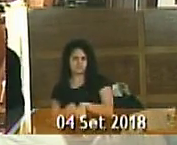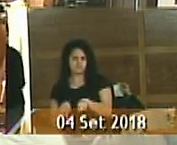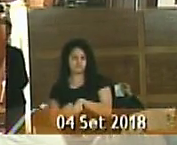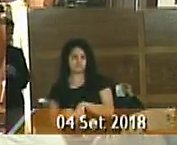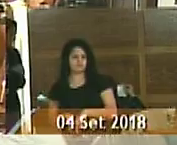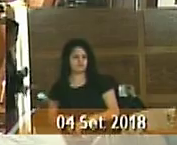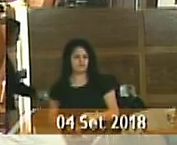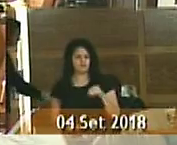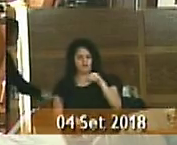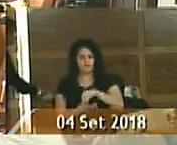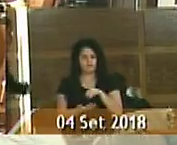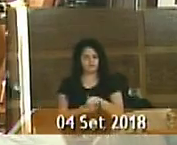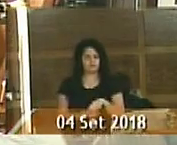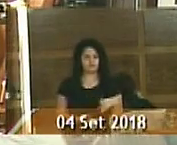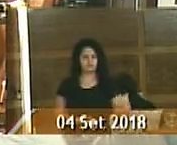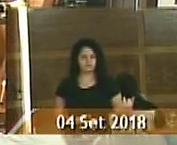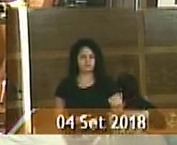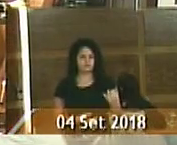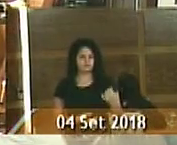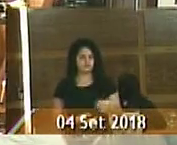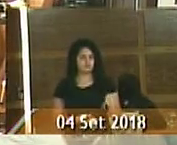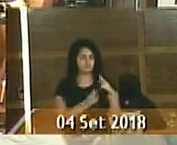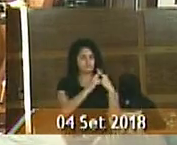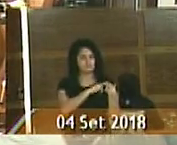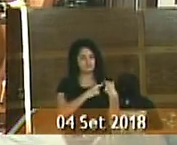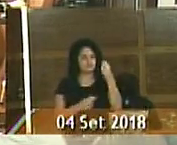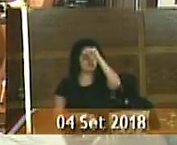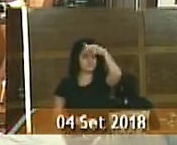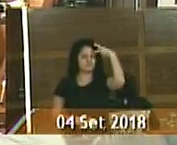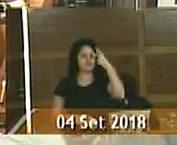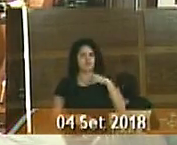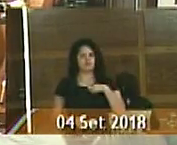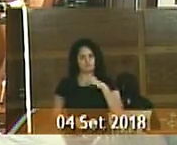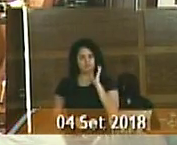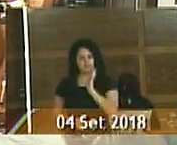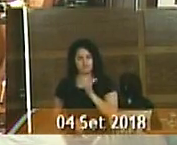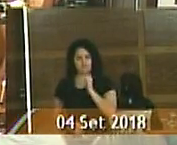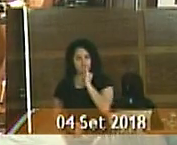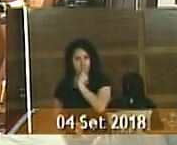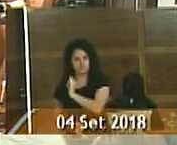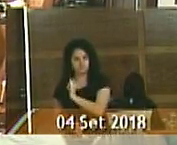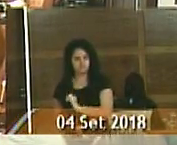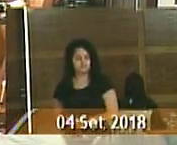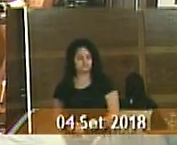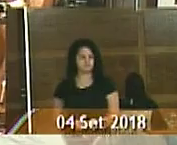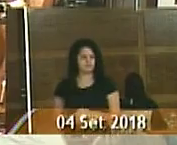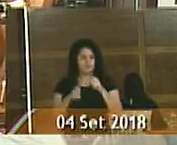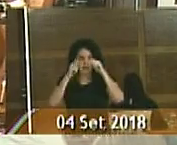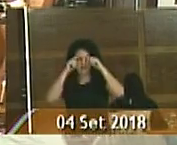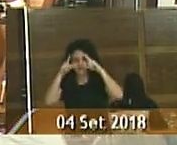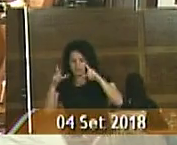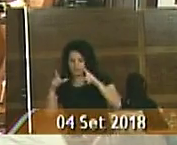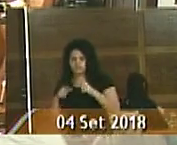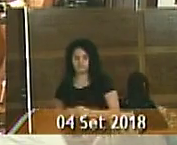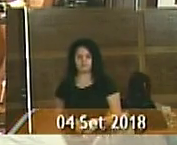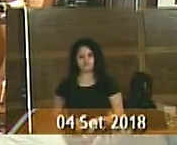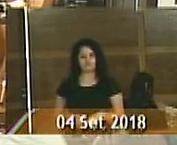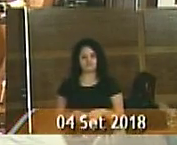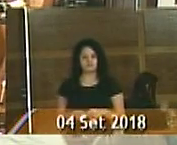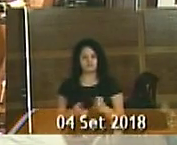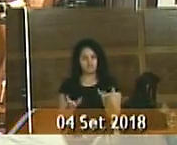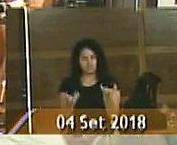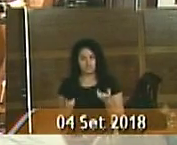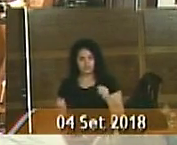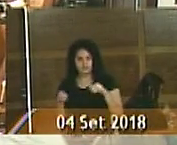é uma falta de interesse. Prefeito, já falei para o senhor e vou dizer. Abra o olho. Estão querendo